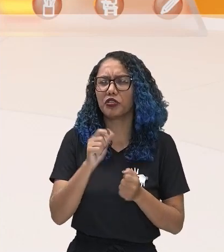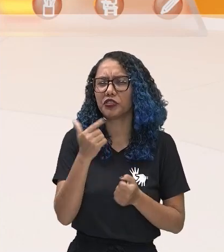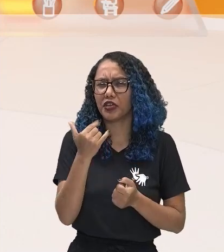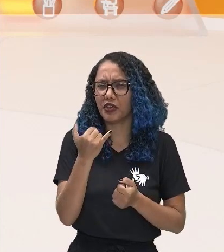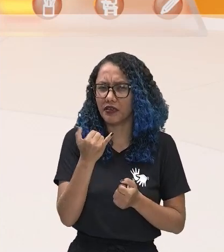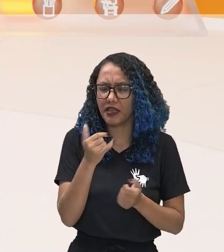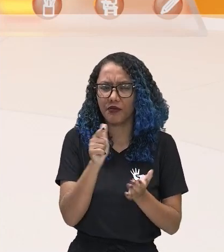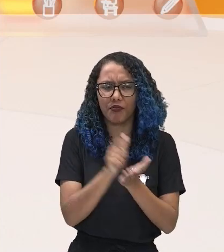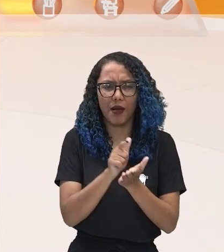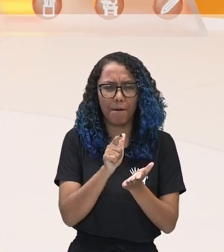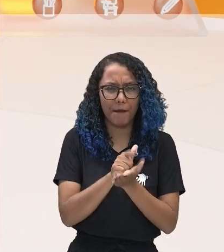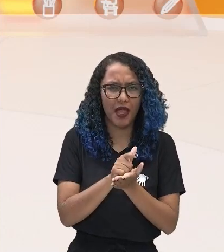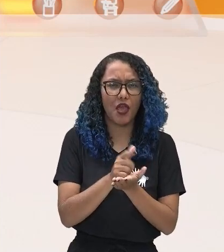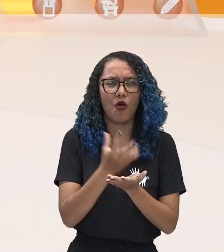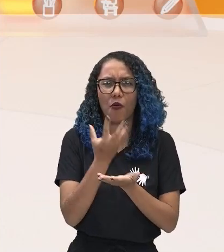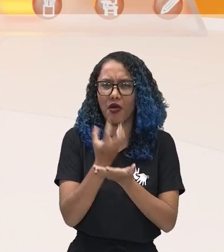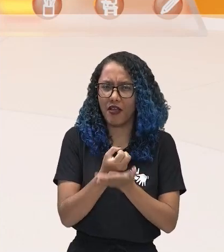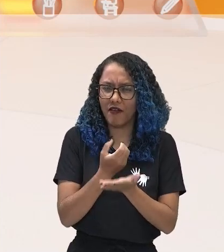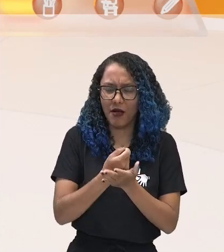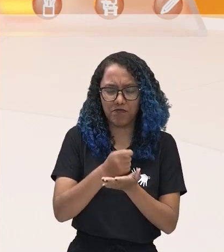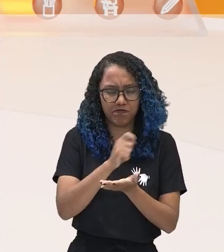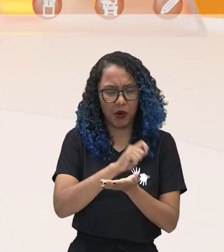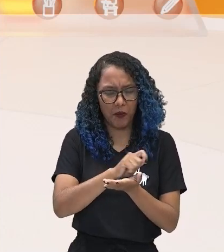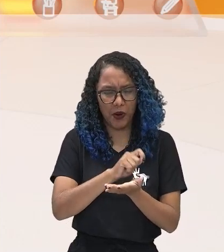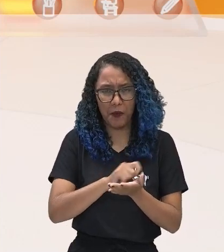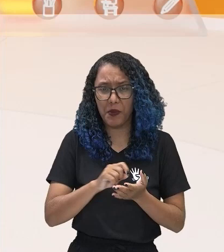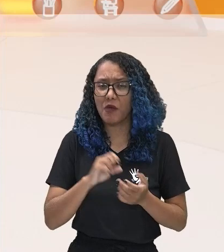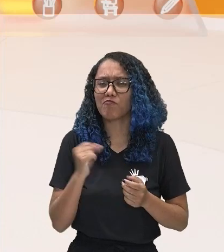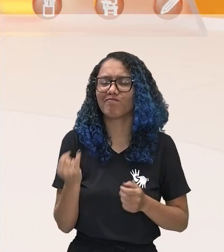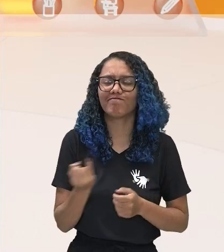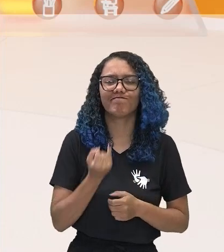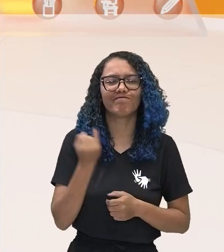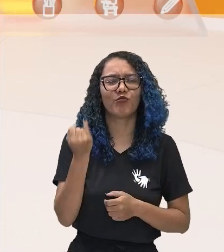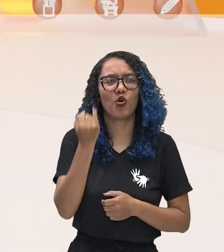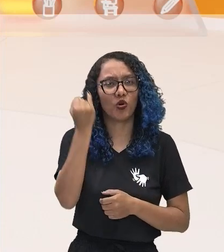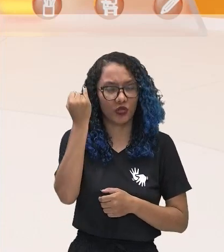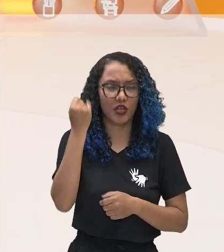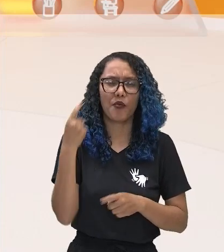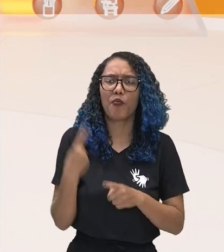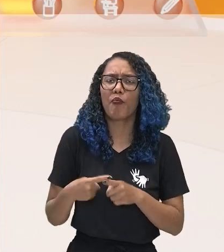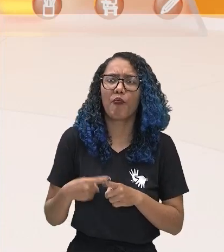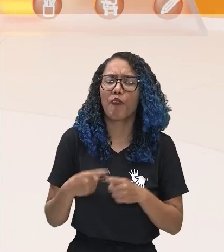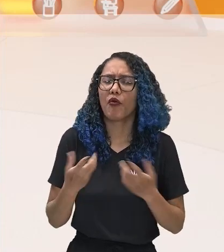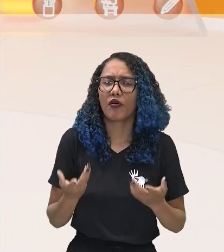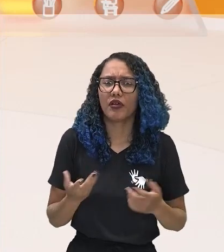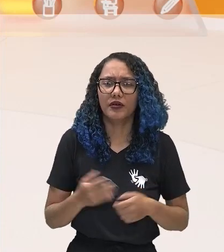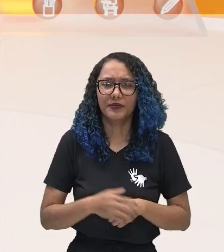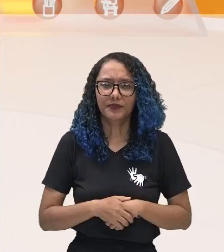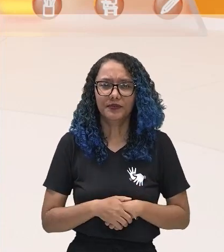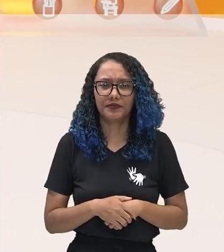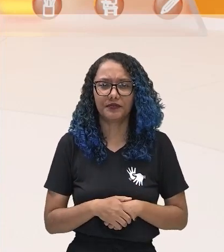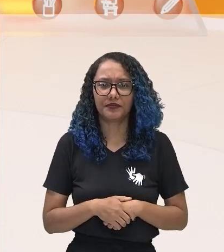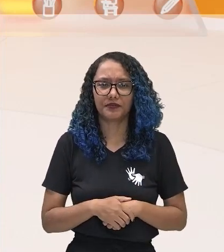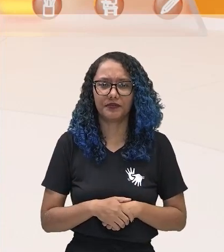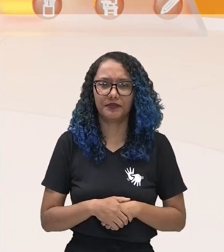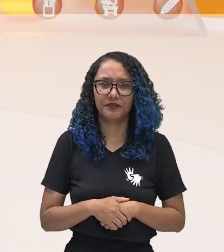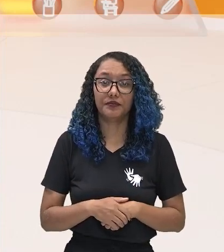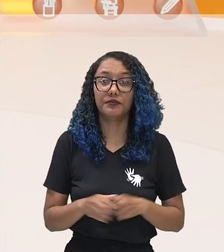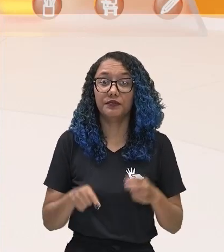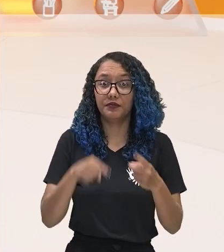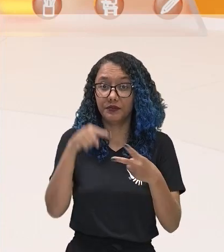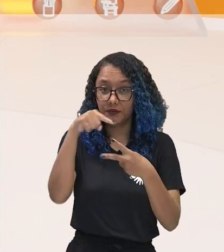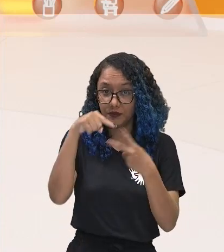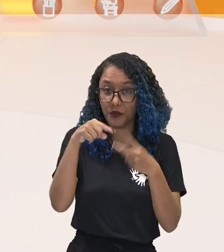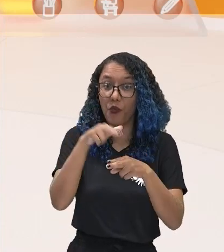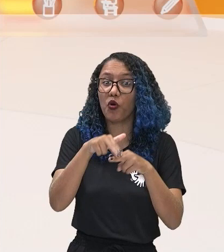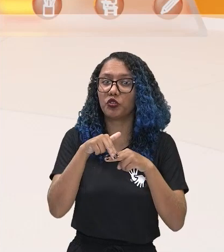gravar, escutar, porque é uma aula fundamental. Para quê, professora? Sabe por que essa aula é fundamental, professor? Por dois motivos